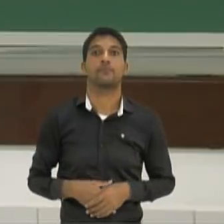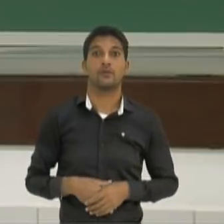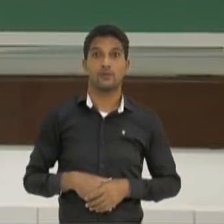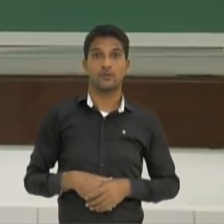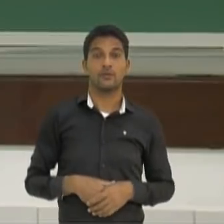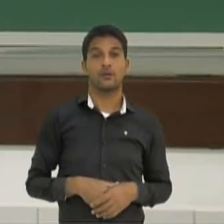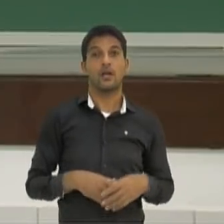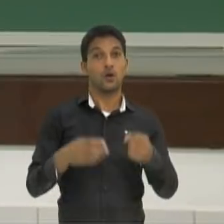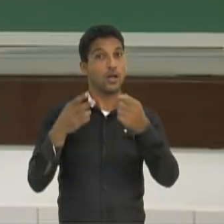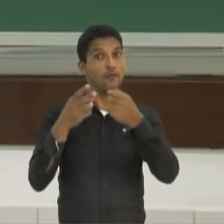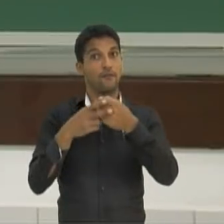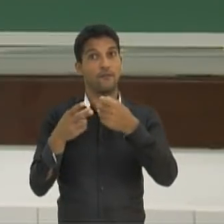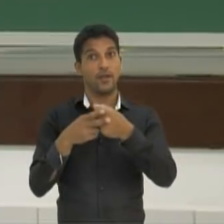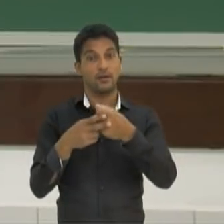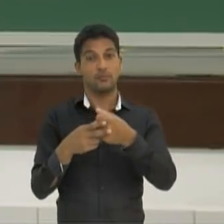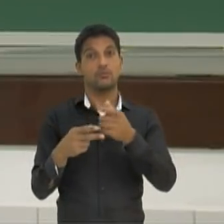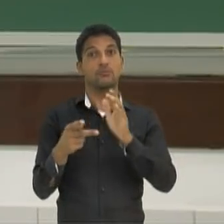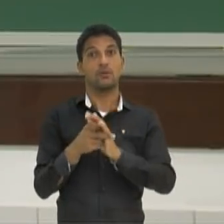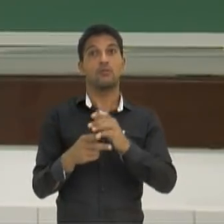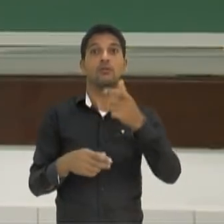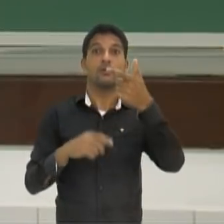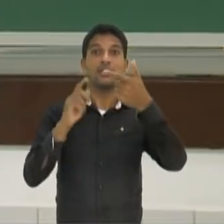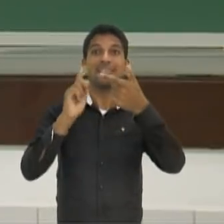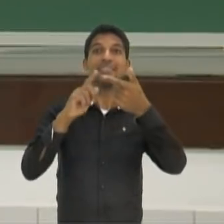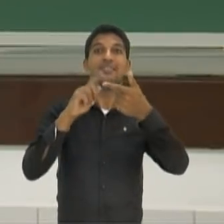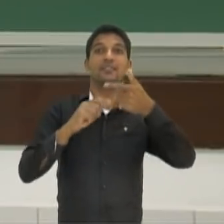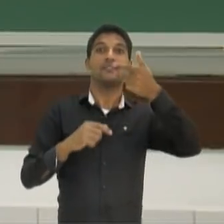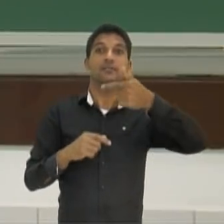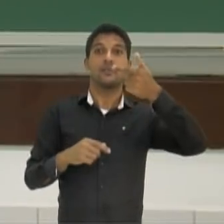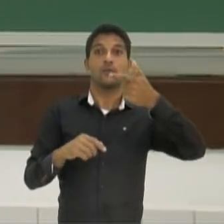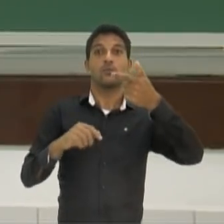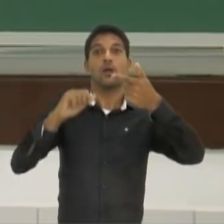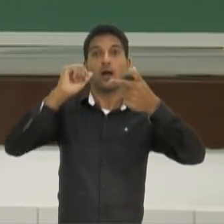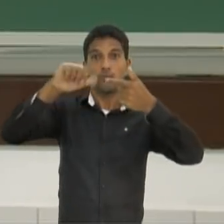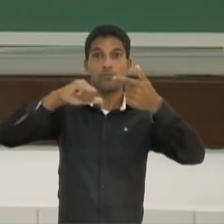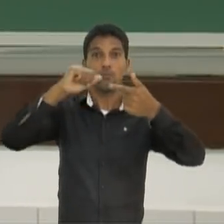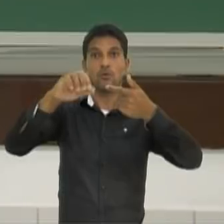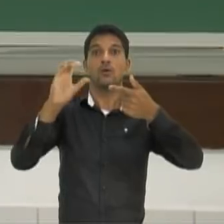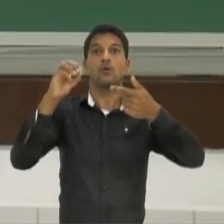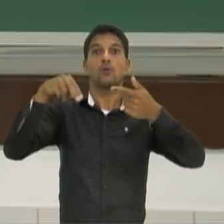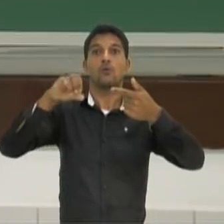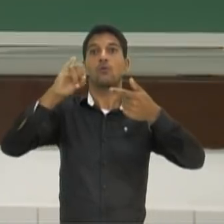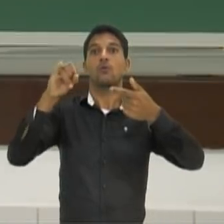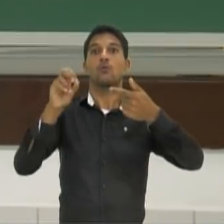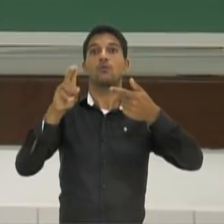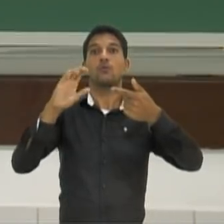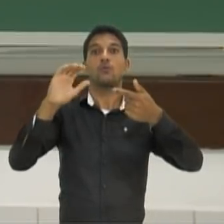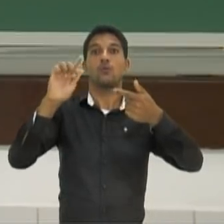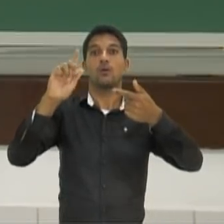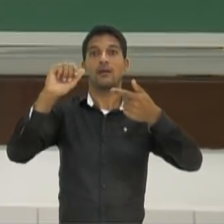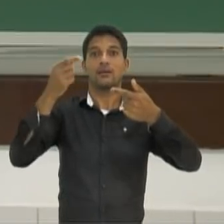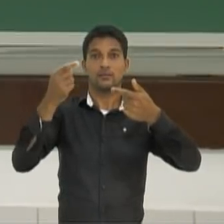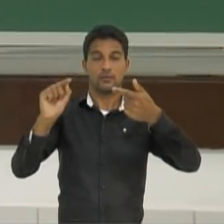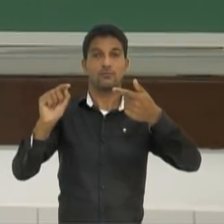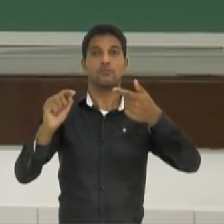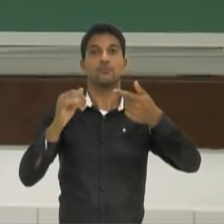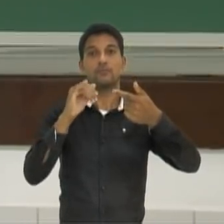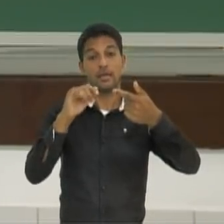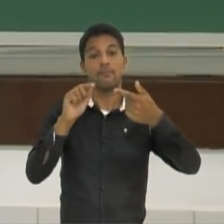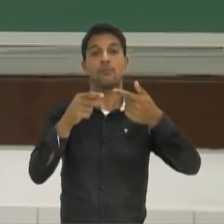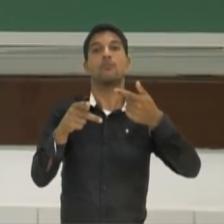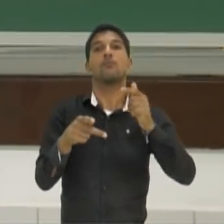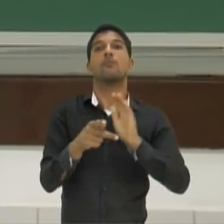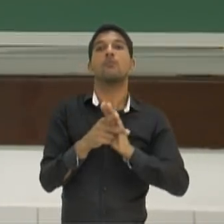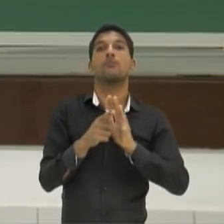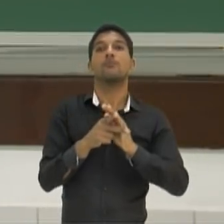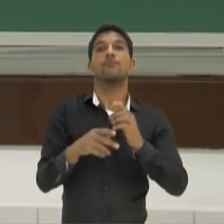er, lembram-se? Então a gente tem o verbo escrever, parecer, fazer, beber e por aí vai, né?